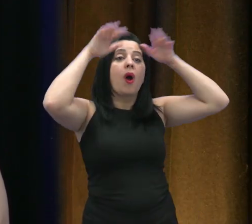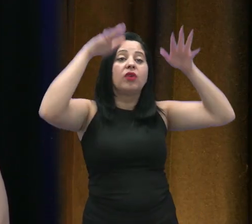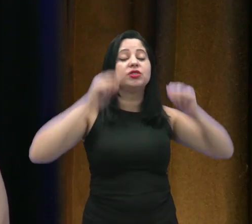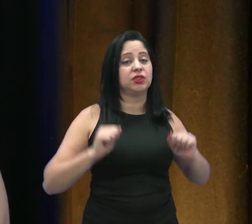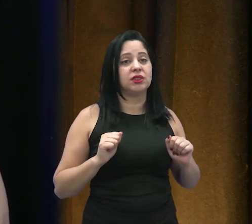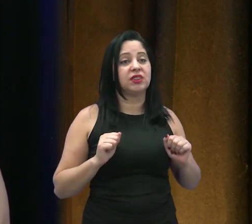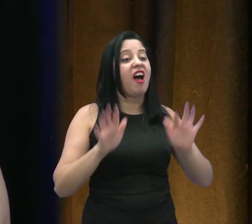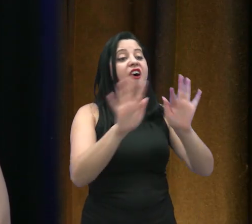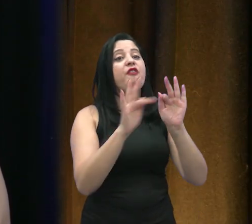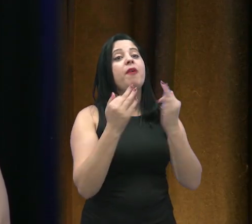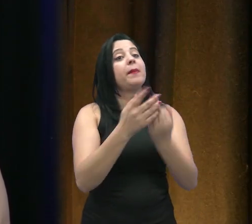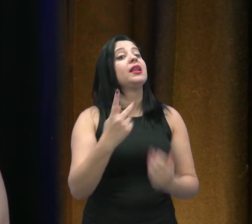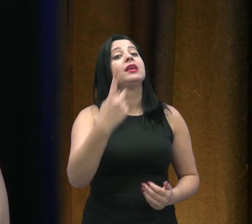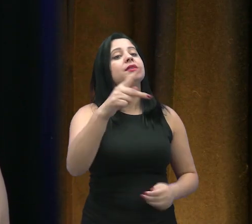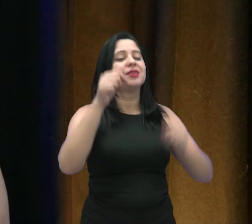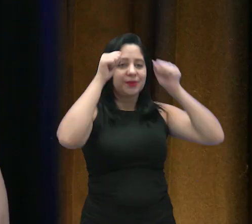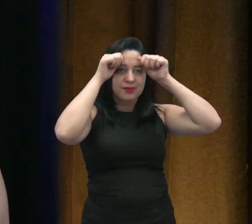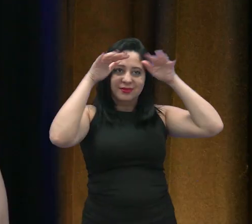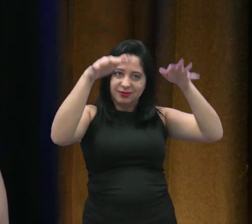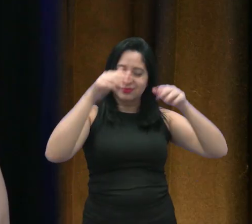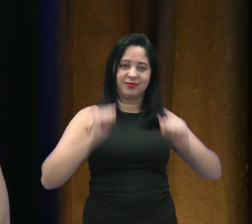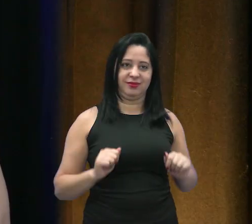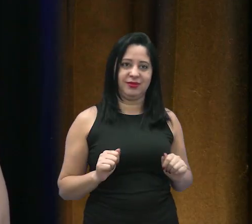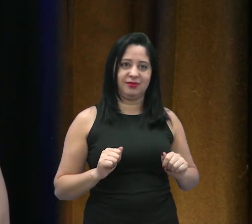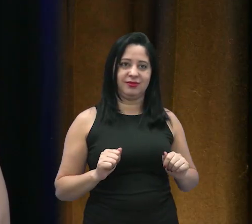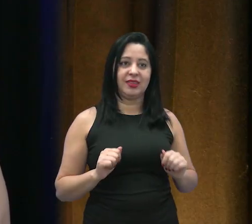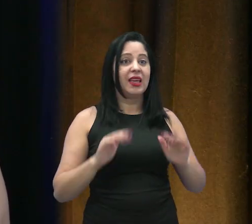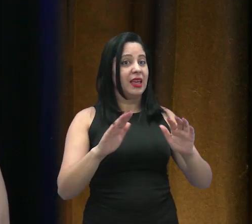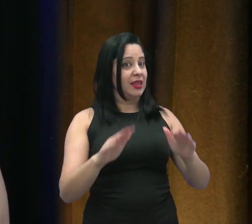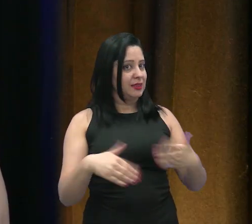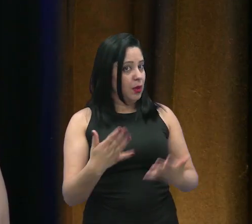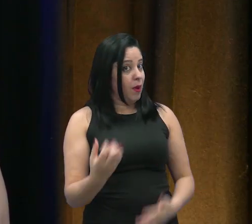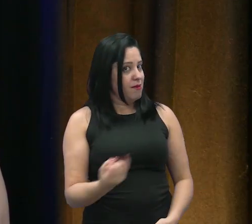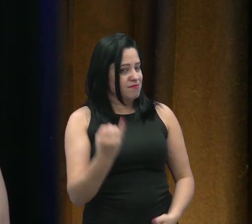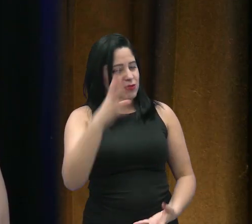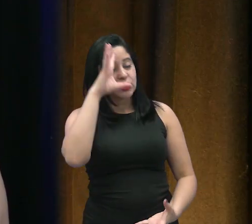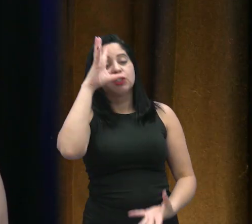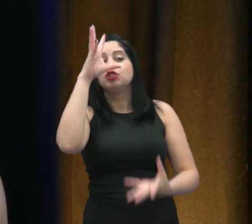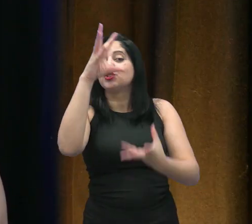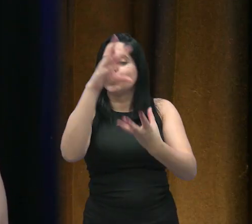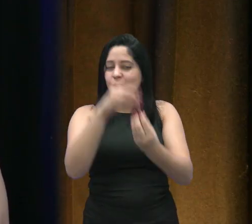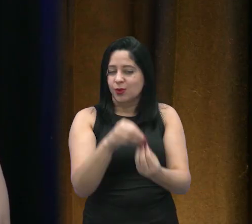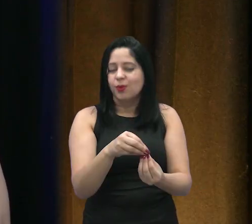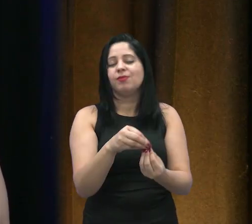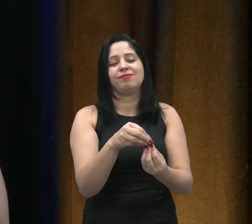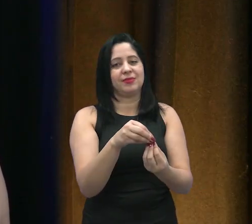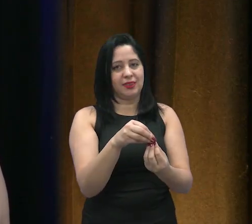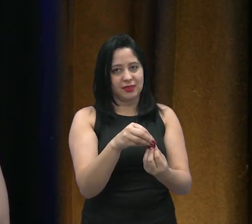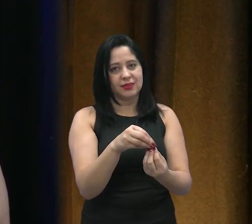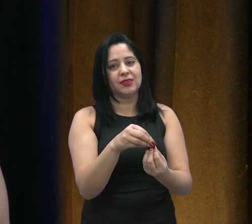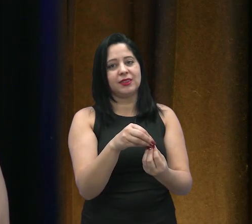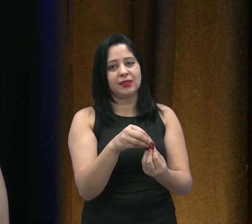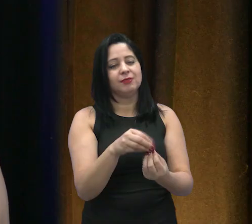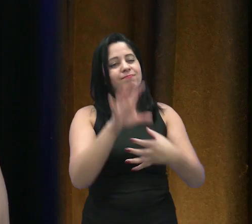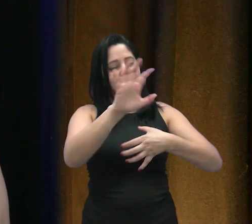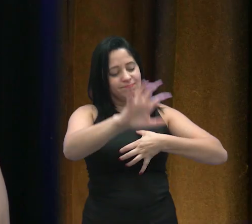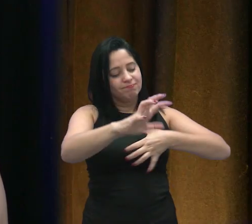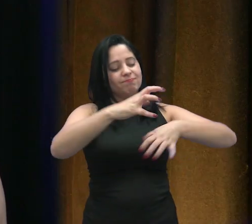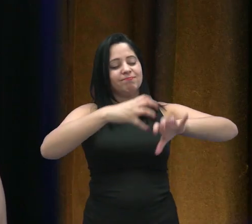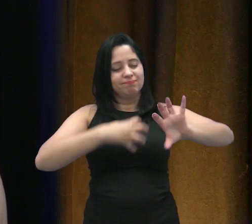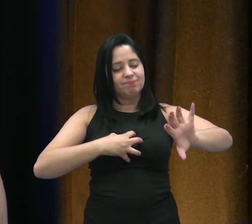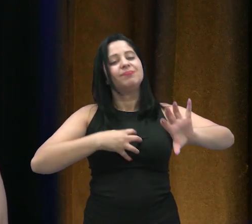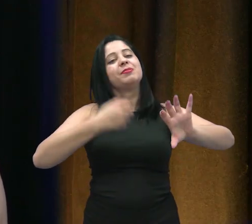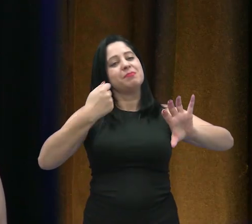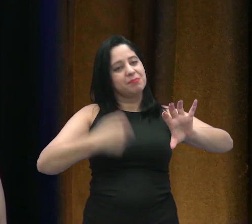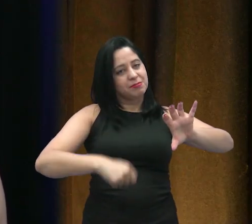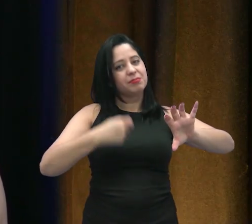você conhece, alguém que você tem um carinho. Então, é muito importante que as pessoas, elas entendam que, assim, isso não tá tão longe da gente, né? Então, esse